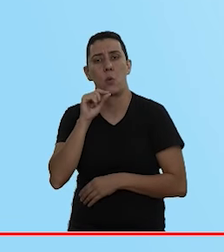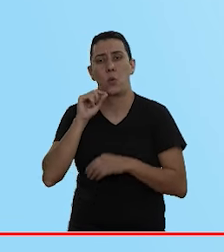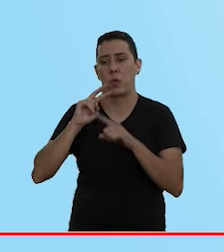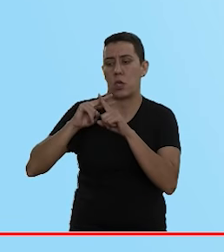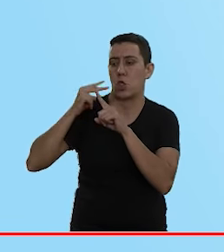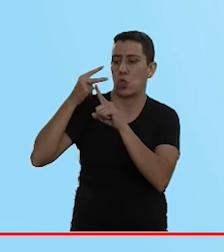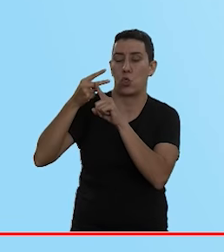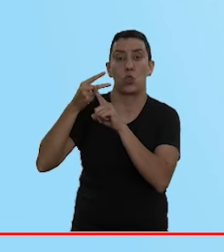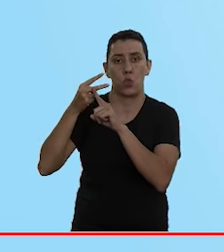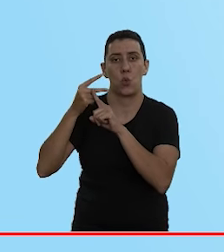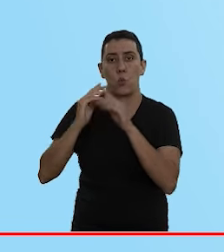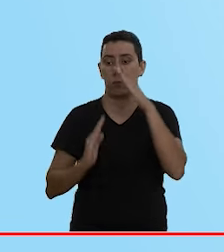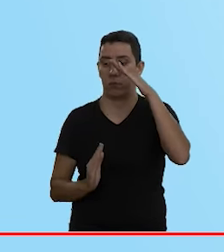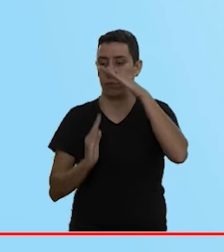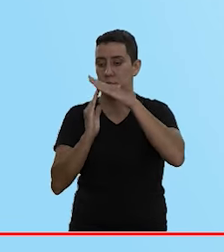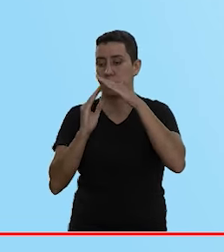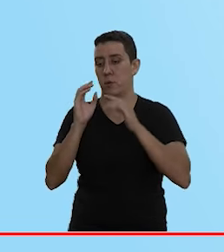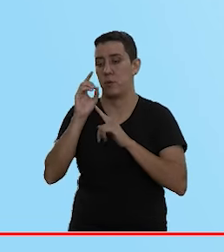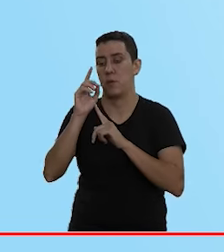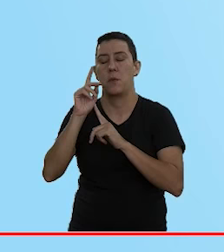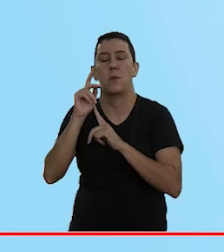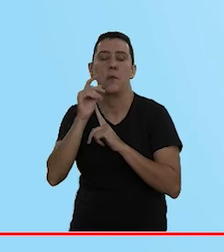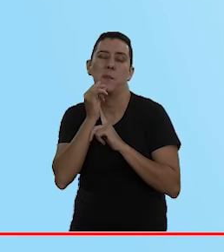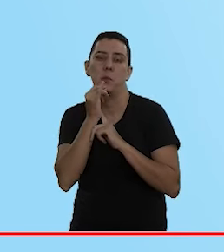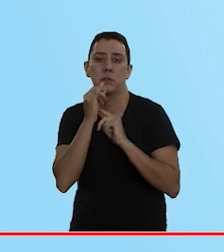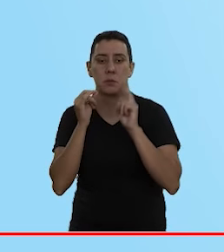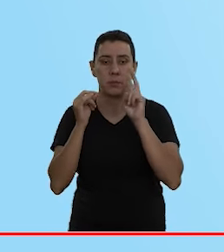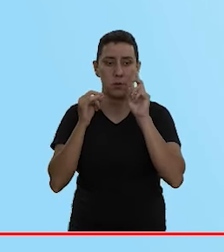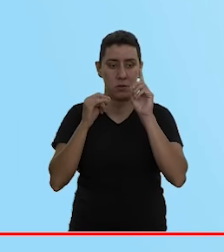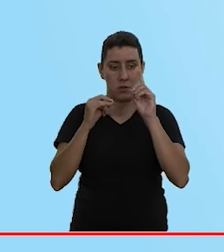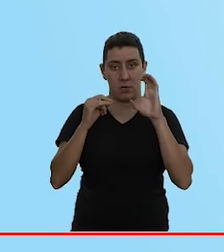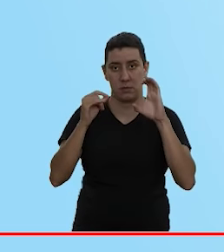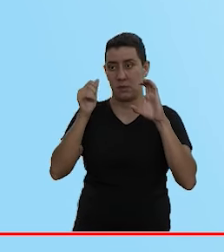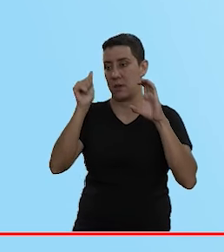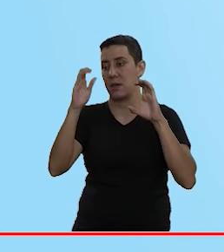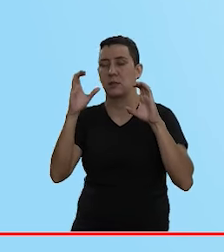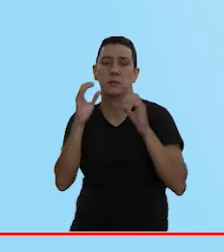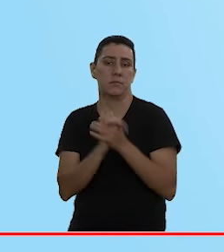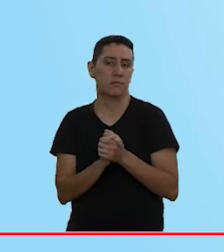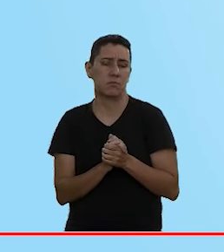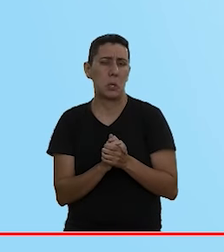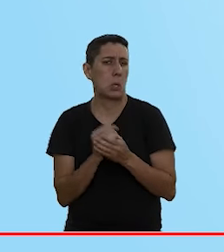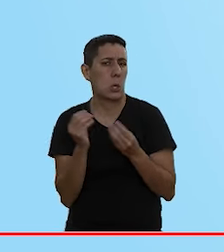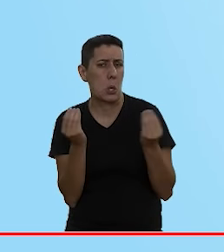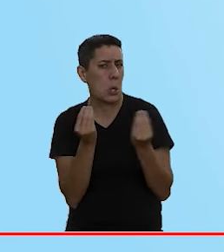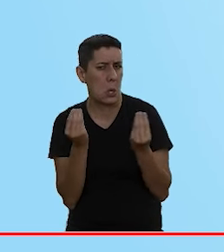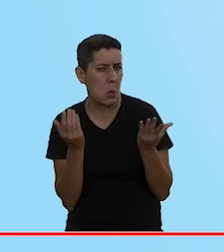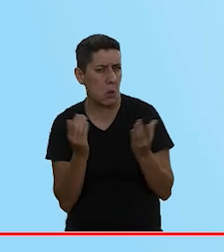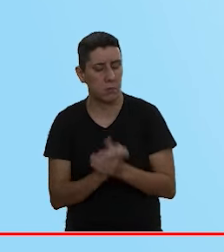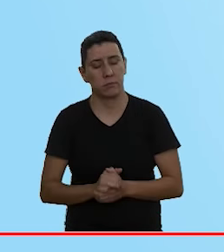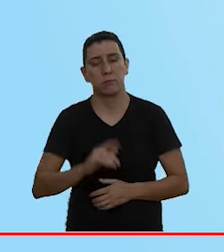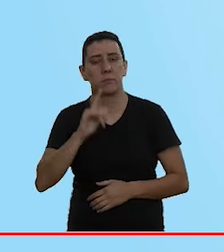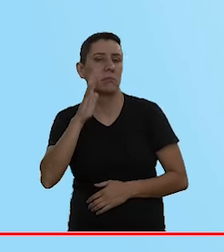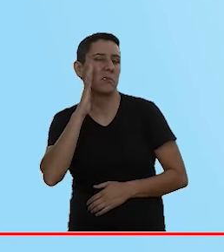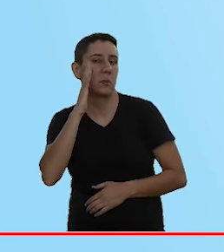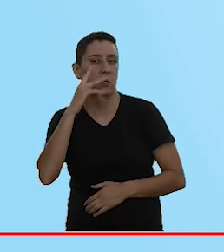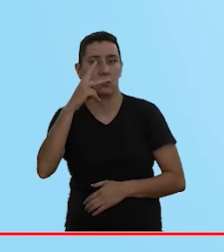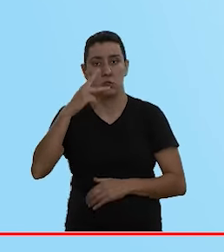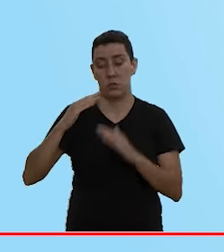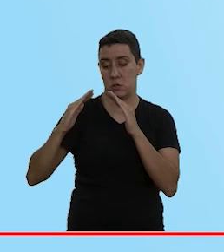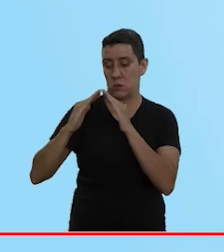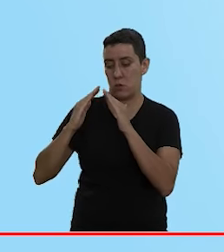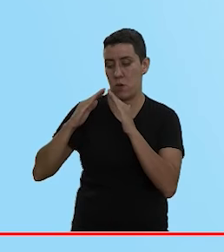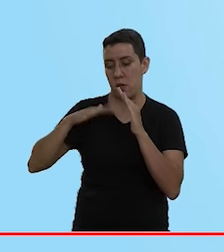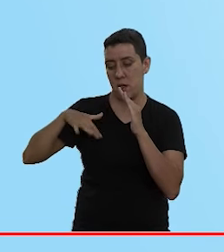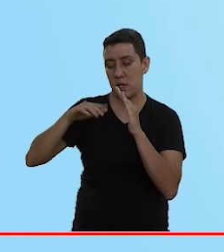em relação da potência AC. Por exemplo, vamos pensar numa residência com 10 kW pico de módulos fotovoltaicos, inversores de